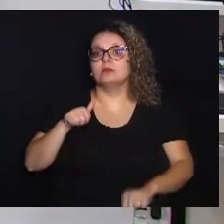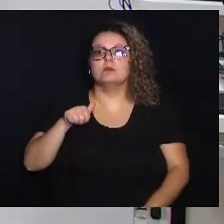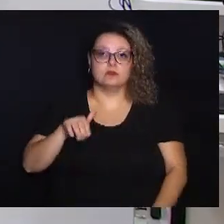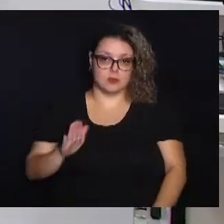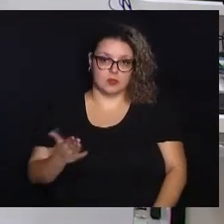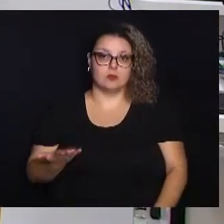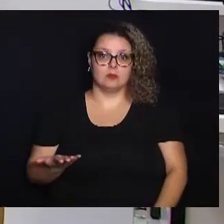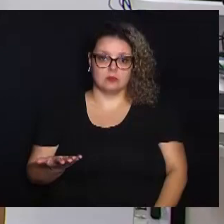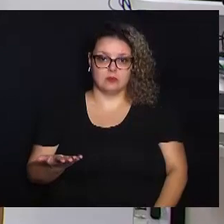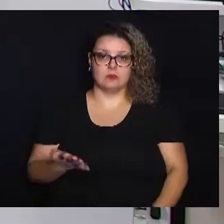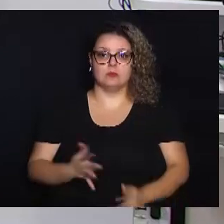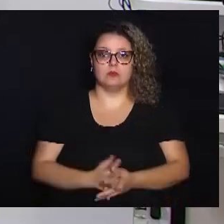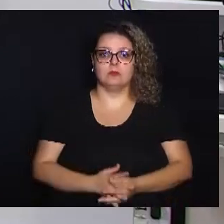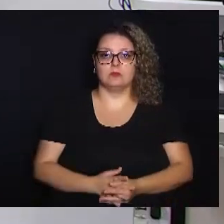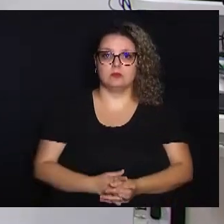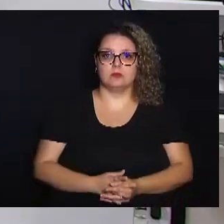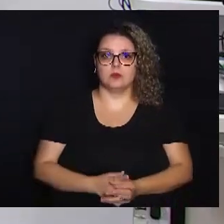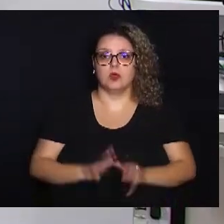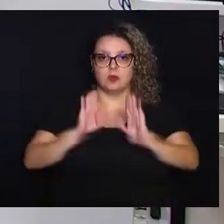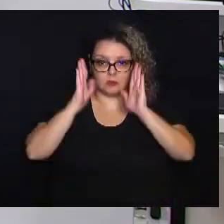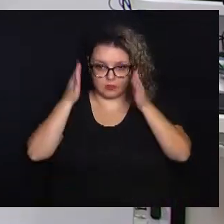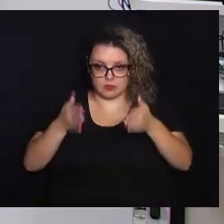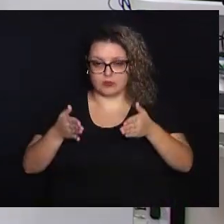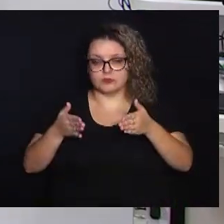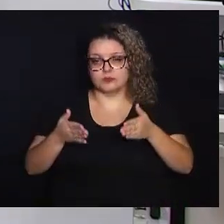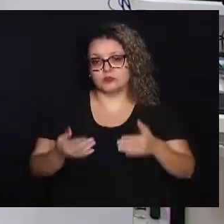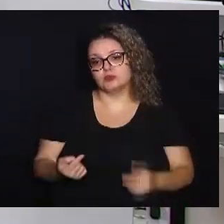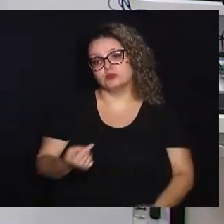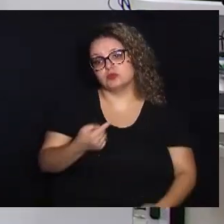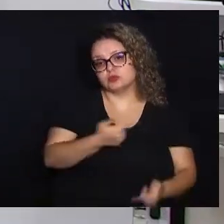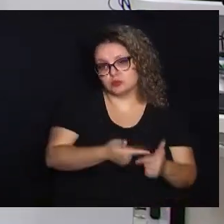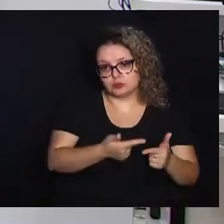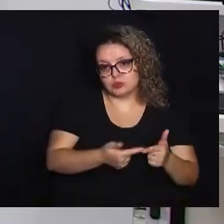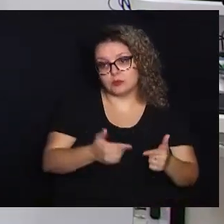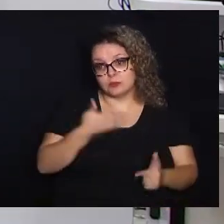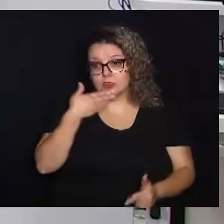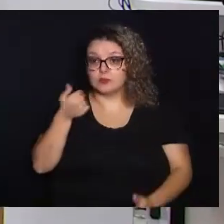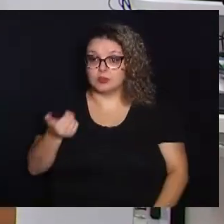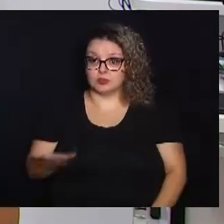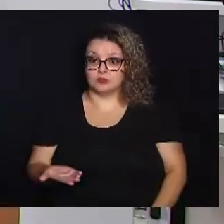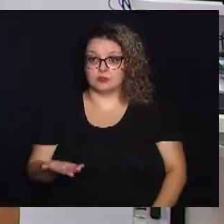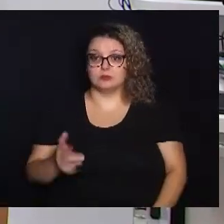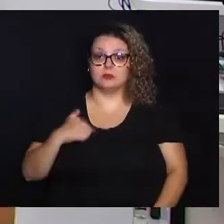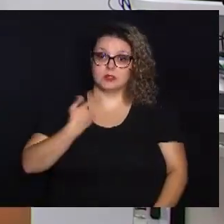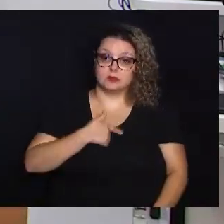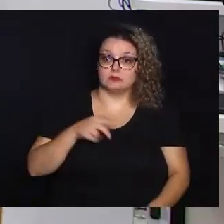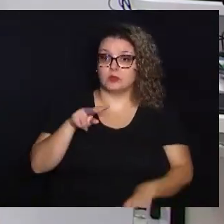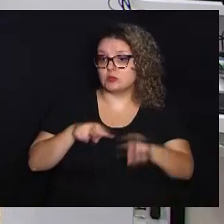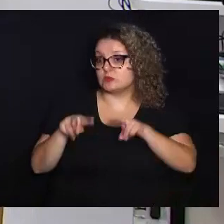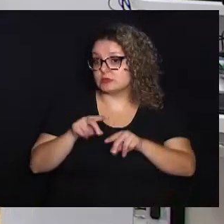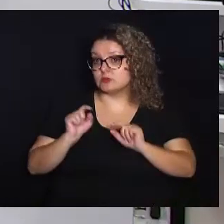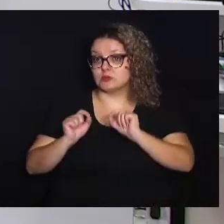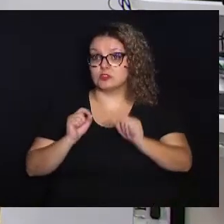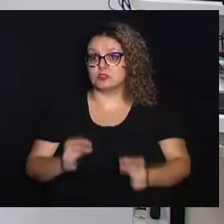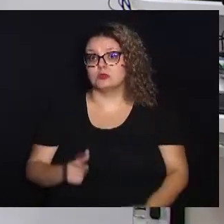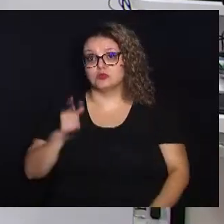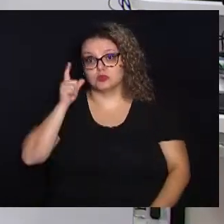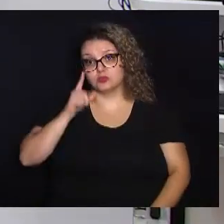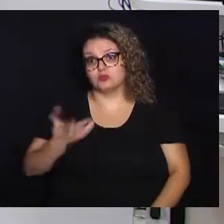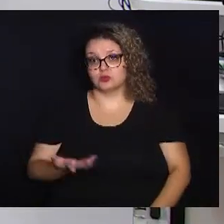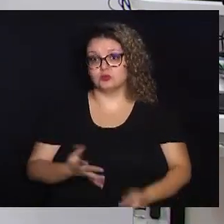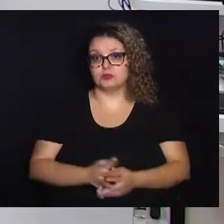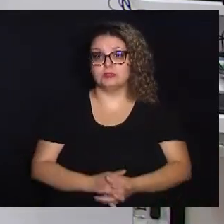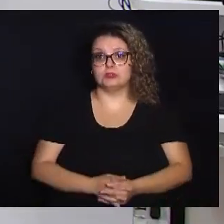possam cada vez mais focar nos seus pontos fracos e melhorar e a gente Visa assim